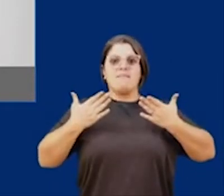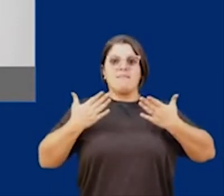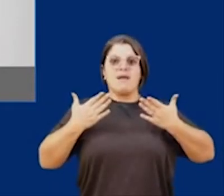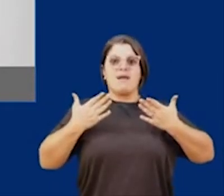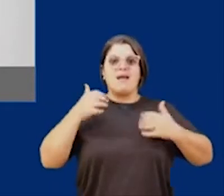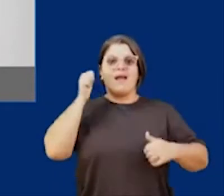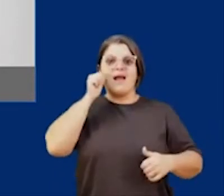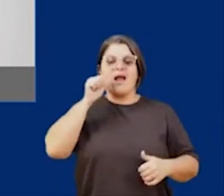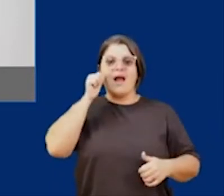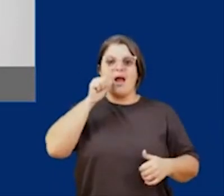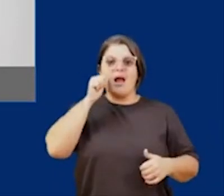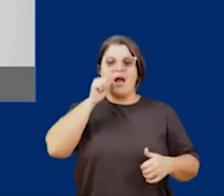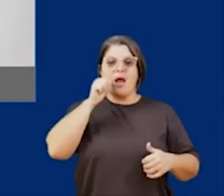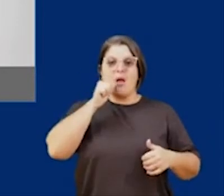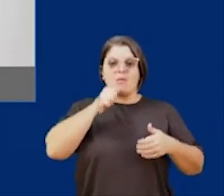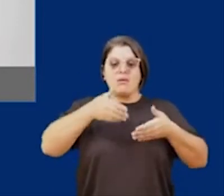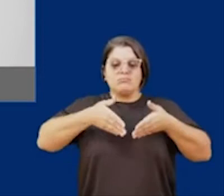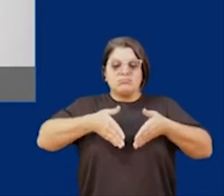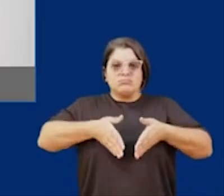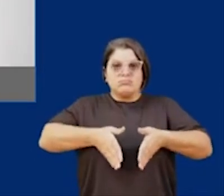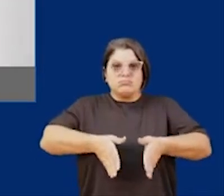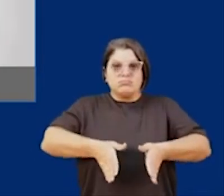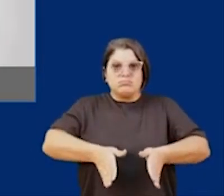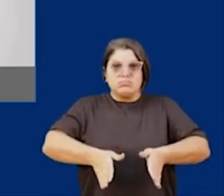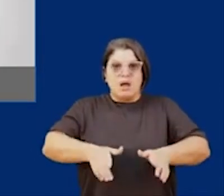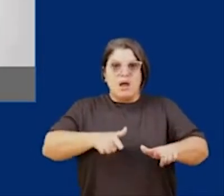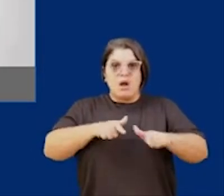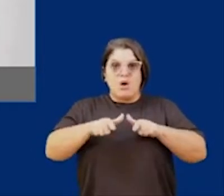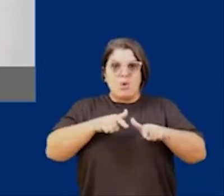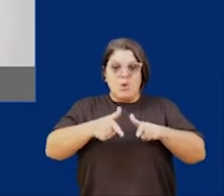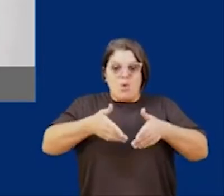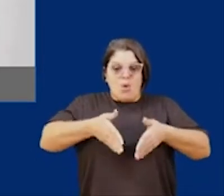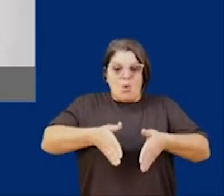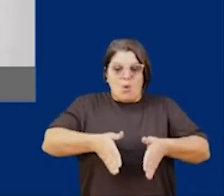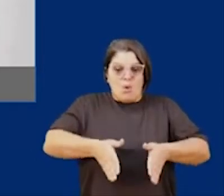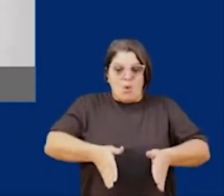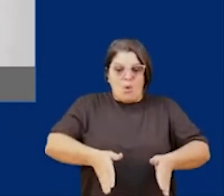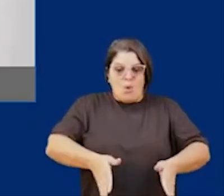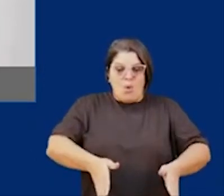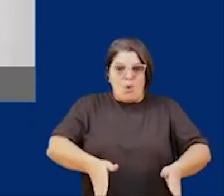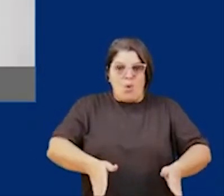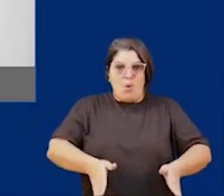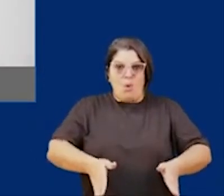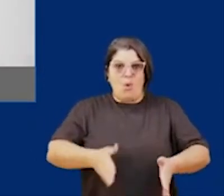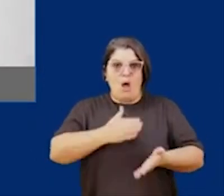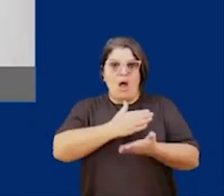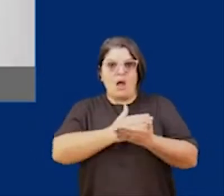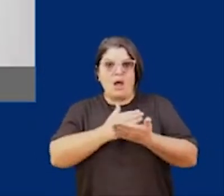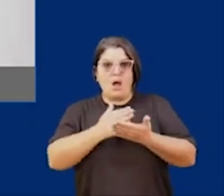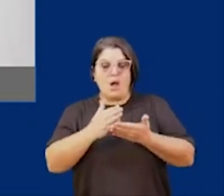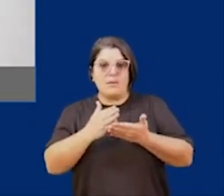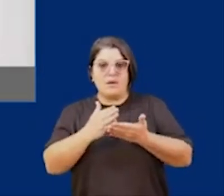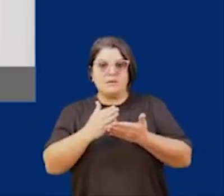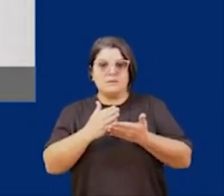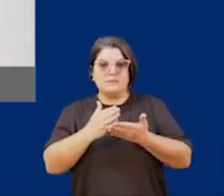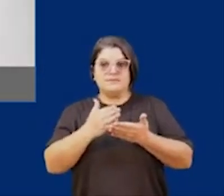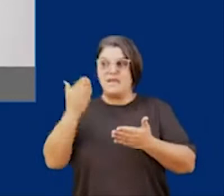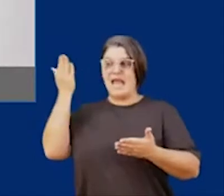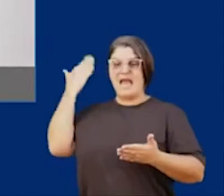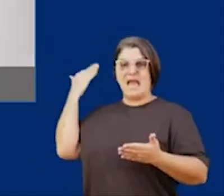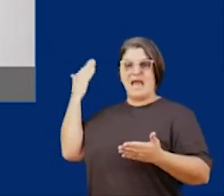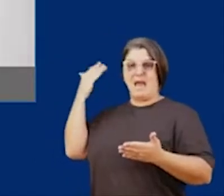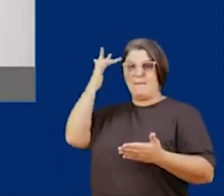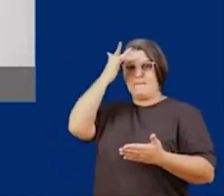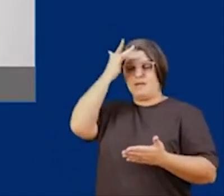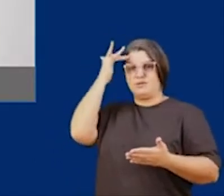em trabalho de parto. E aí ela embarcou numa travessia. Ela foi uma pessoa, quando ela chegou